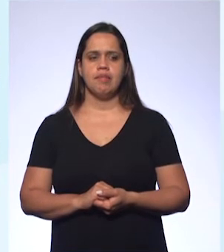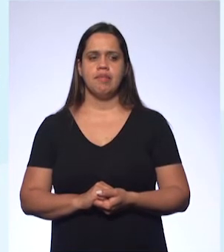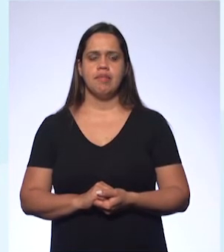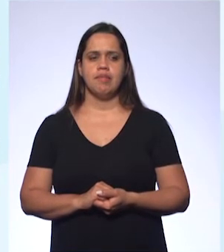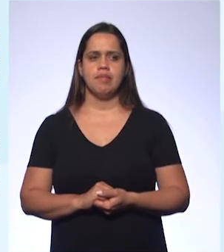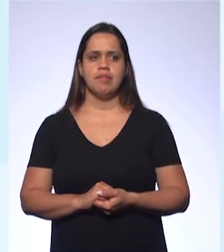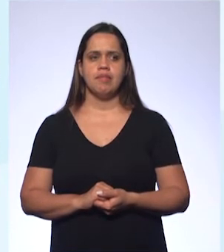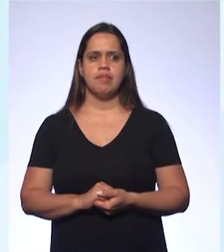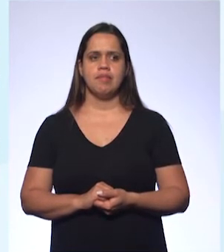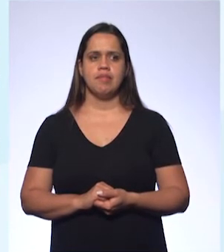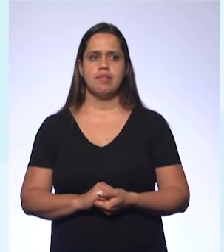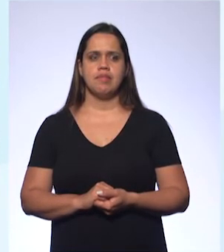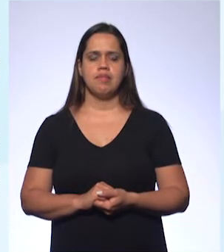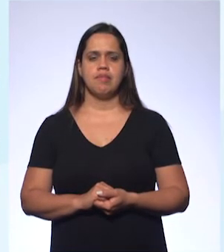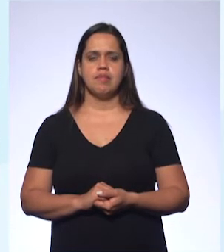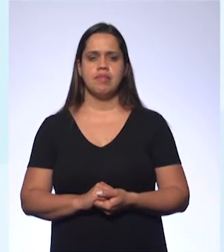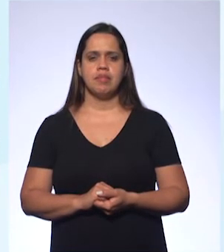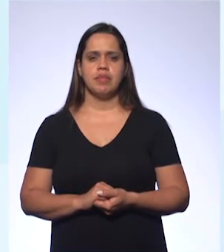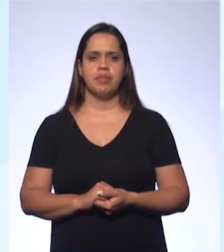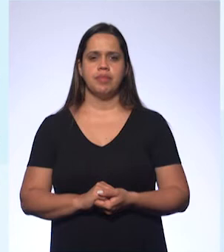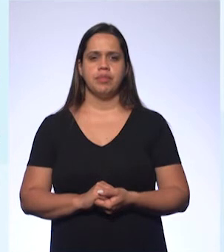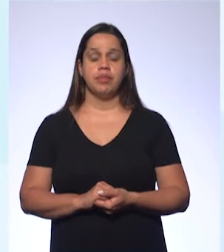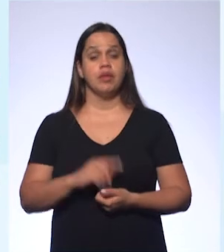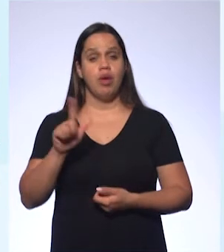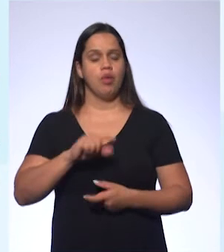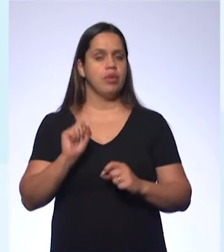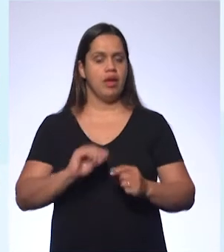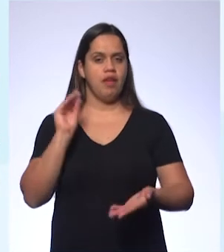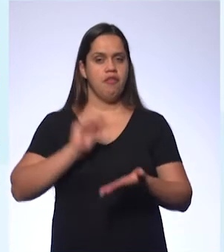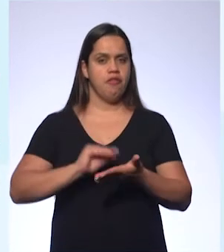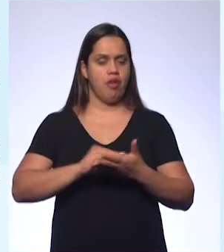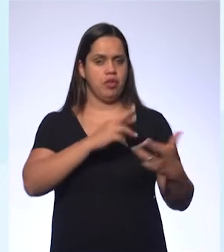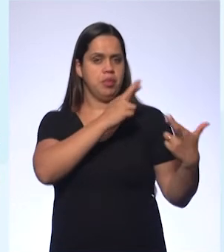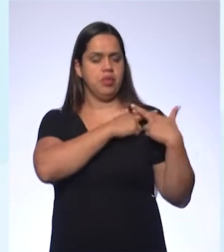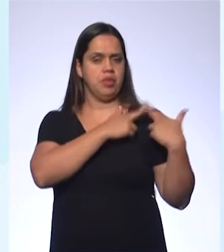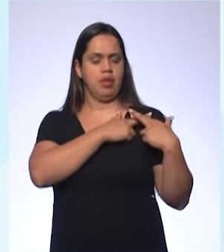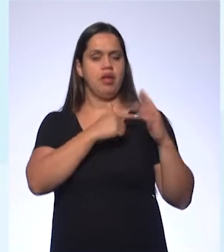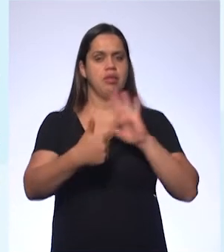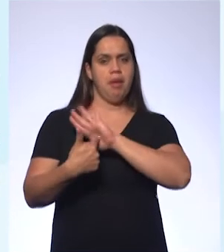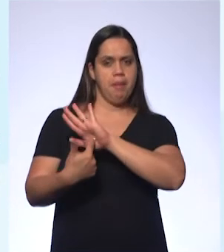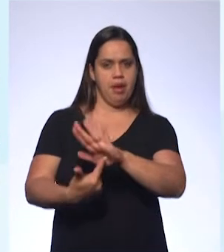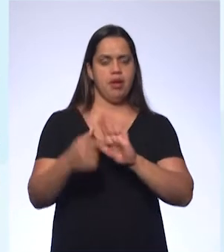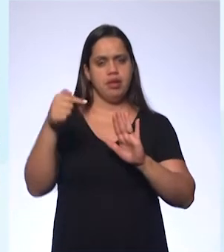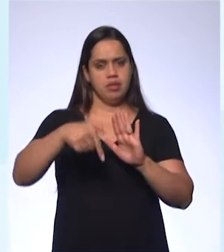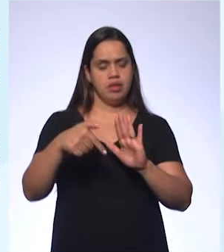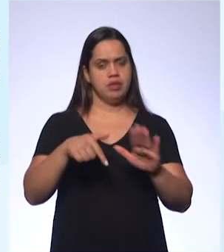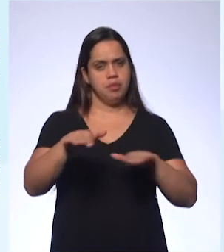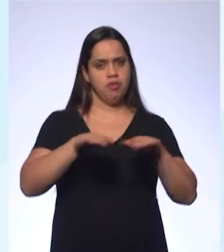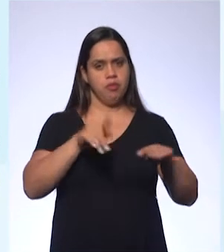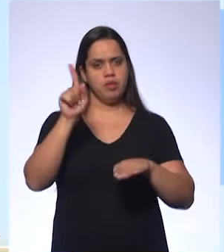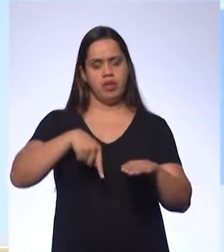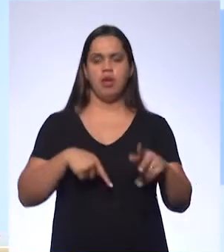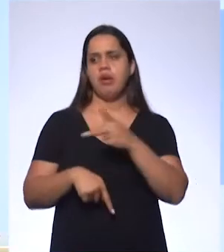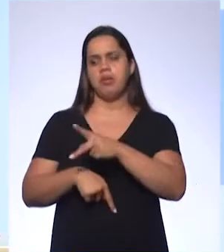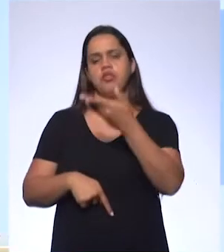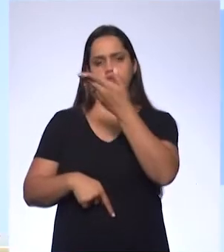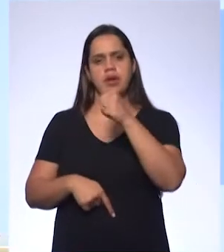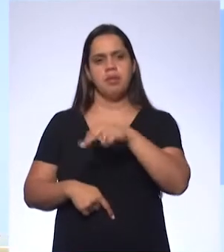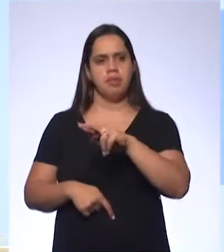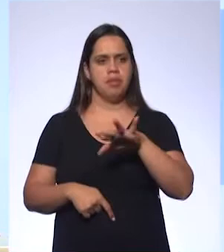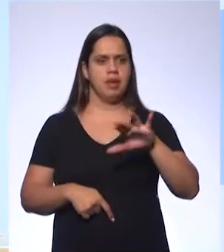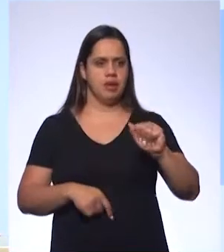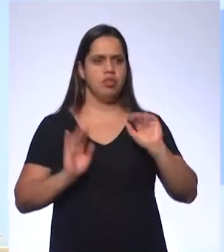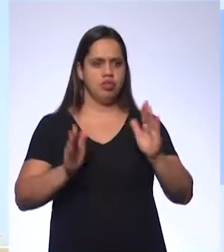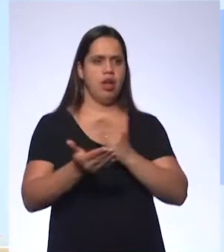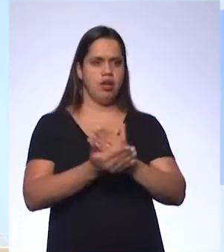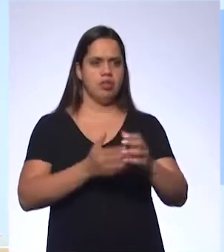uma certa falta de comprometimento com as formas aí aparece nesse movimento, que foi o que a professora Márcia já explicou aqui no